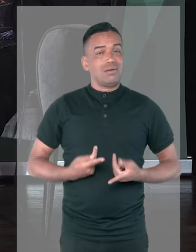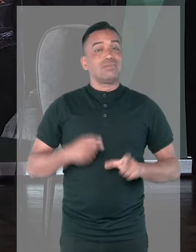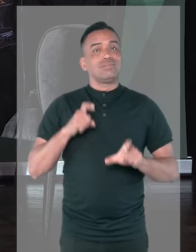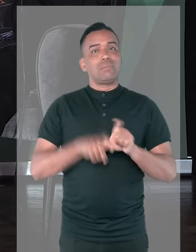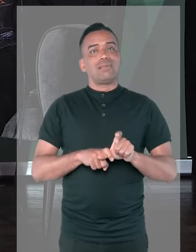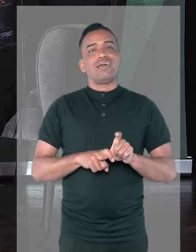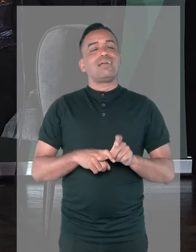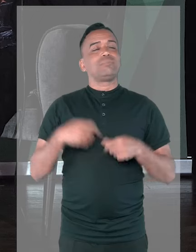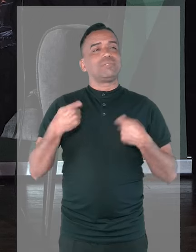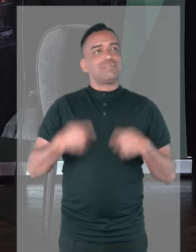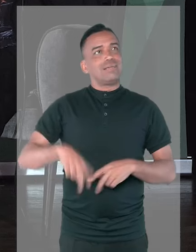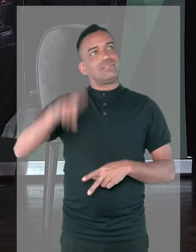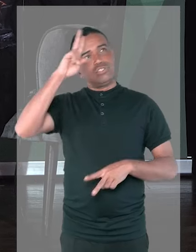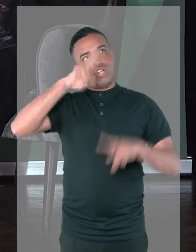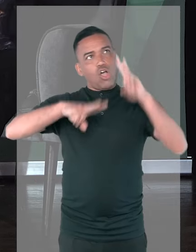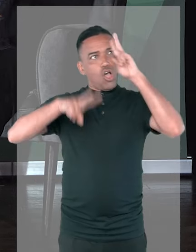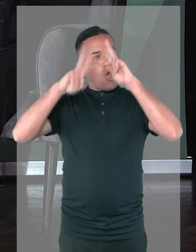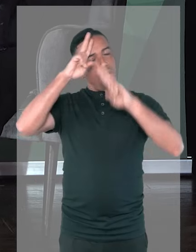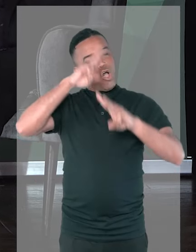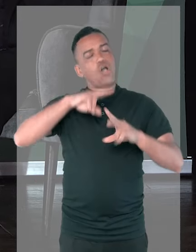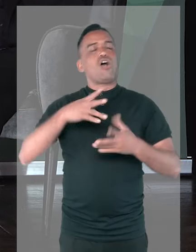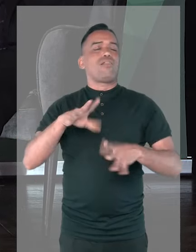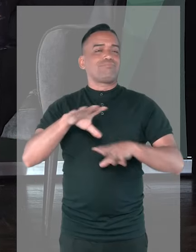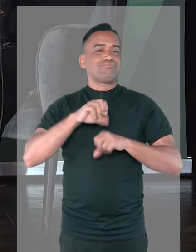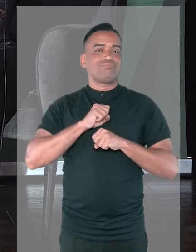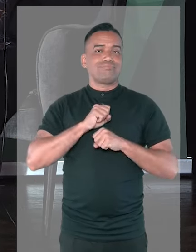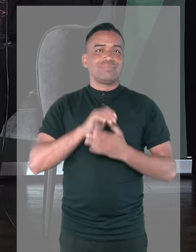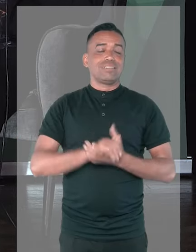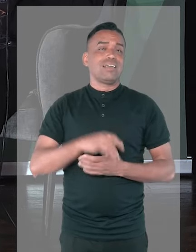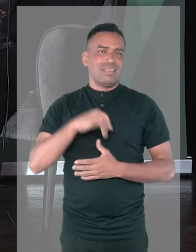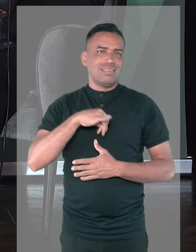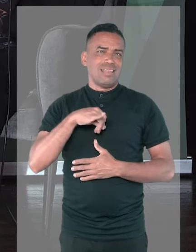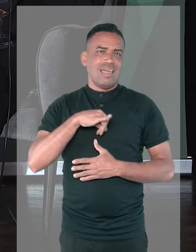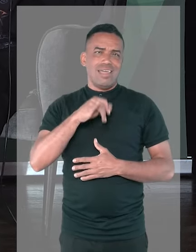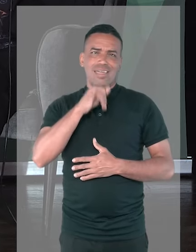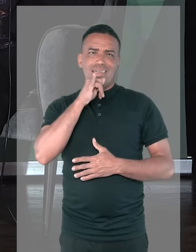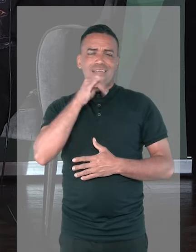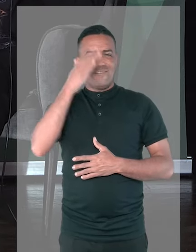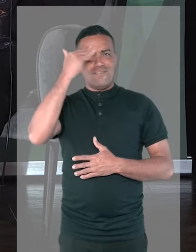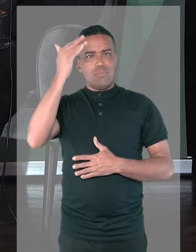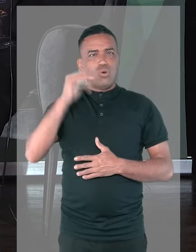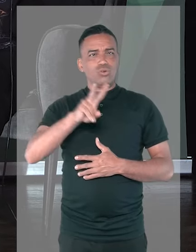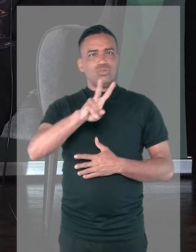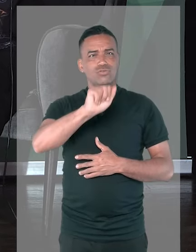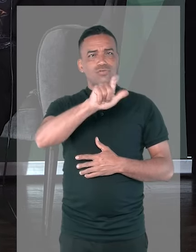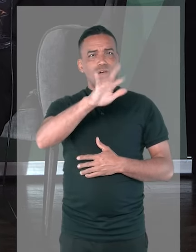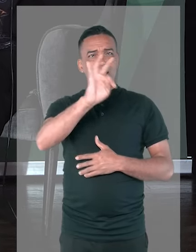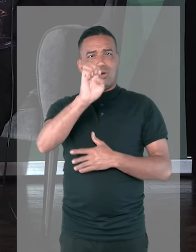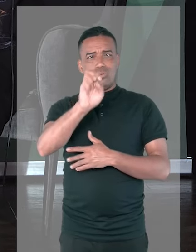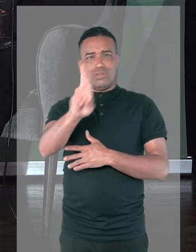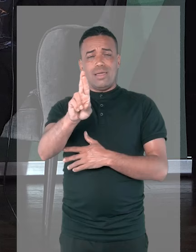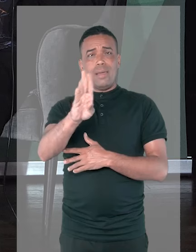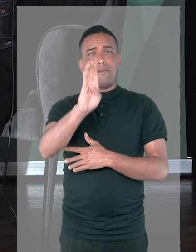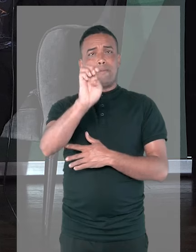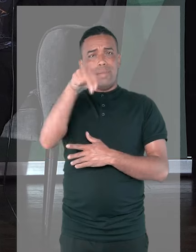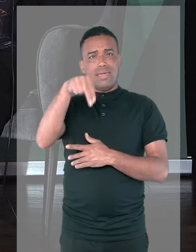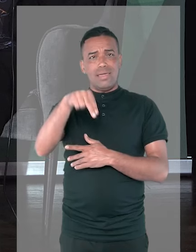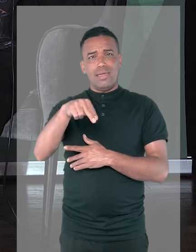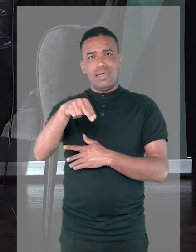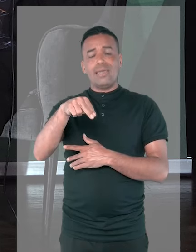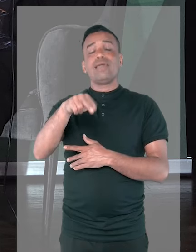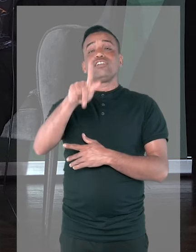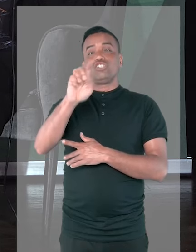das narrativas. Existe aquele famoso ensaio do Walter Benjamin, né, que determina a origem da